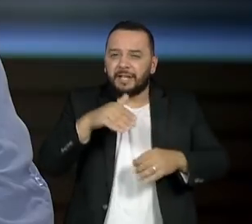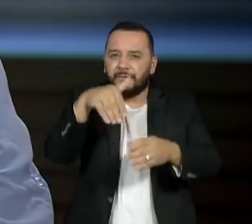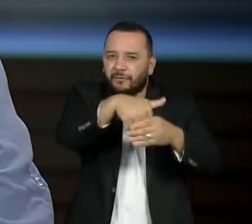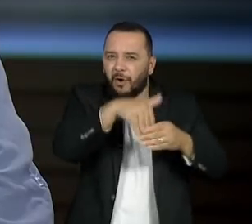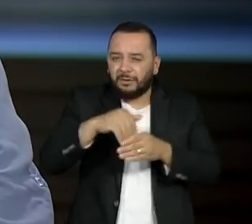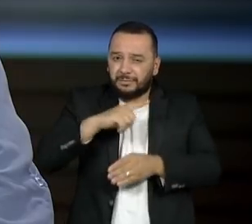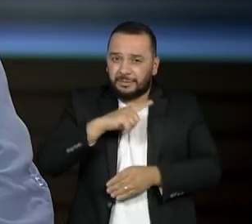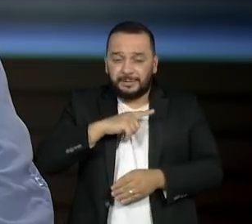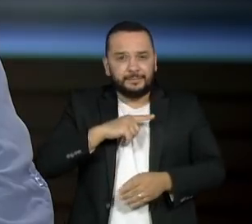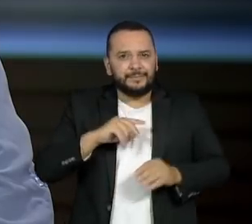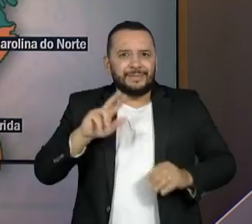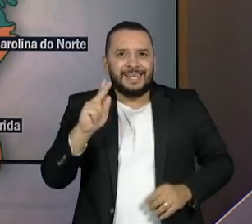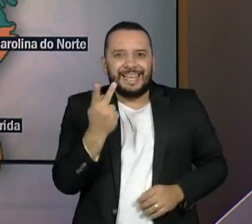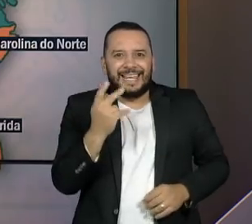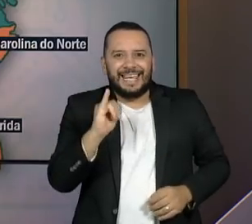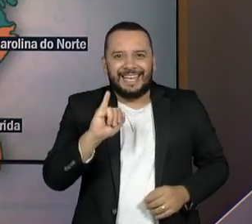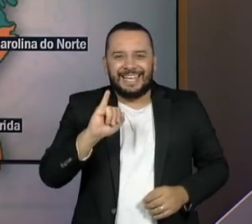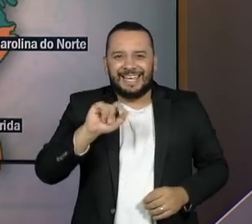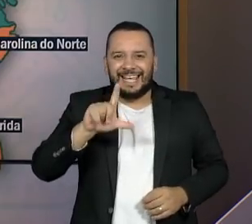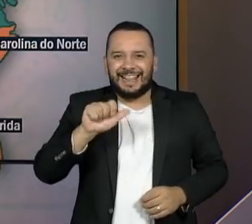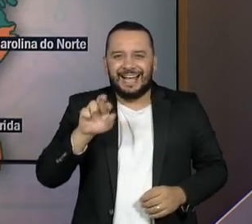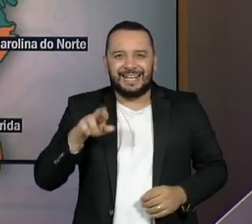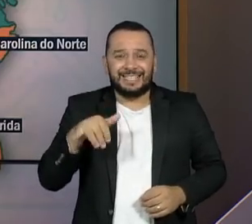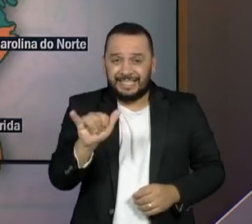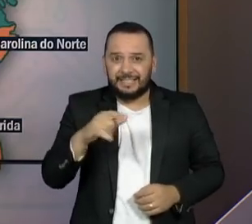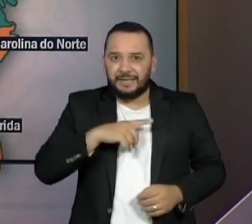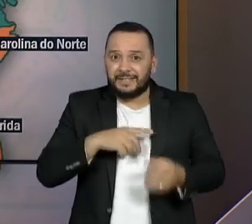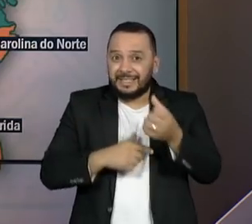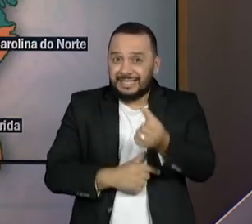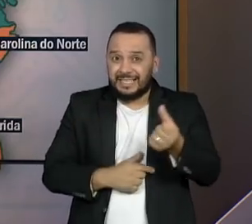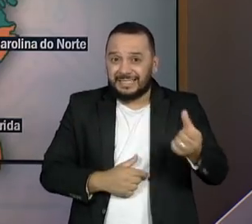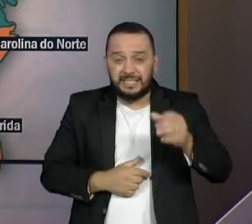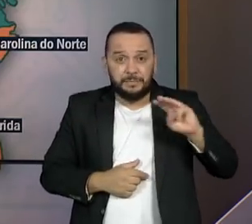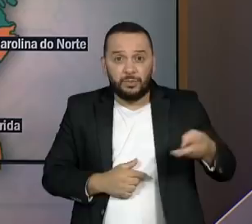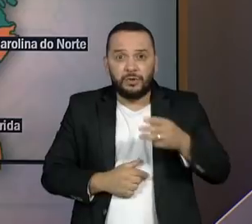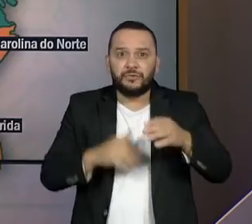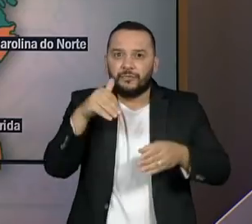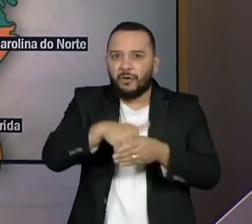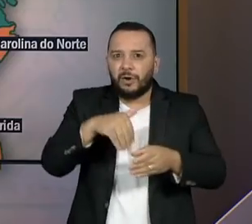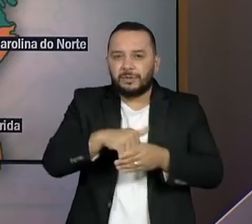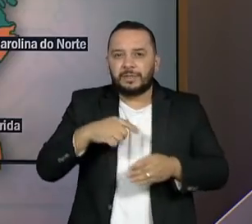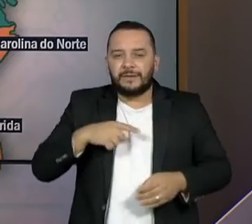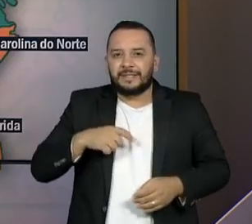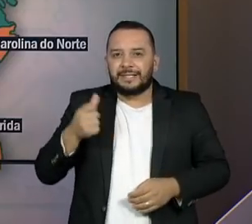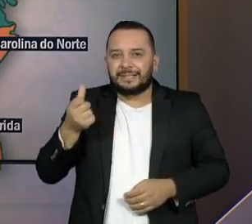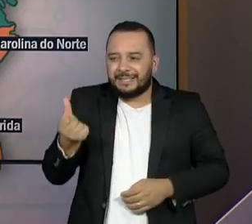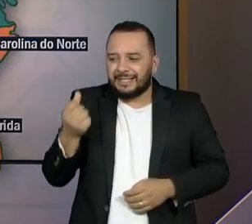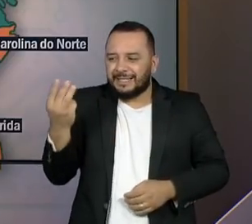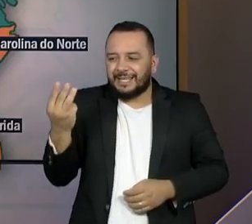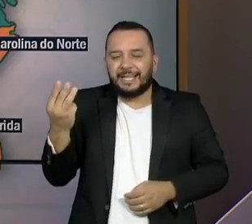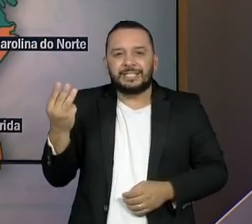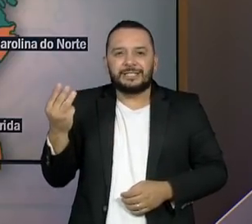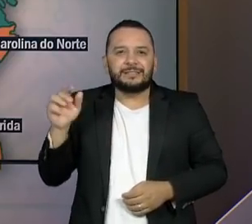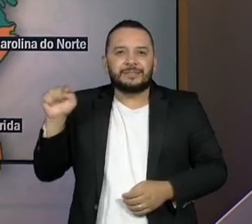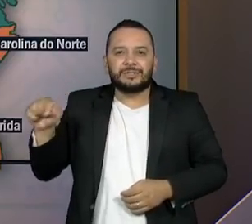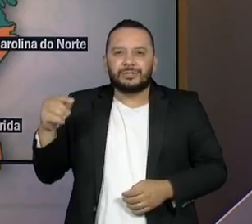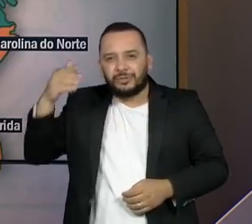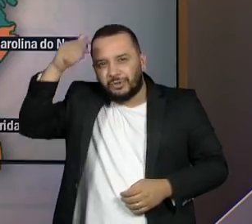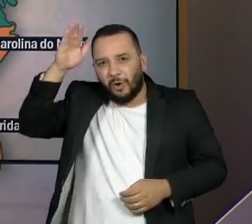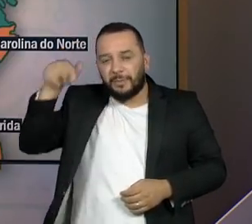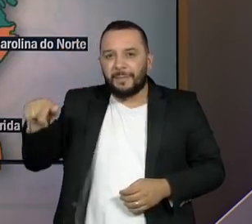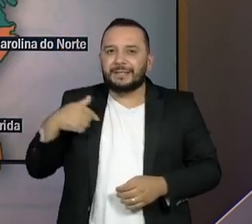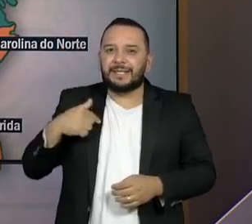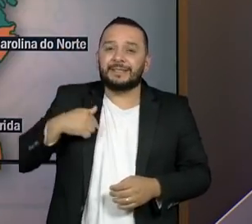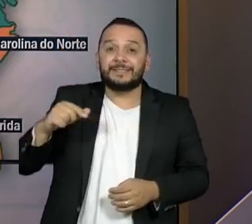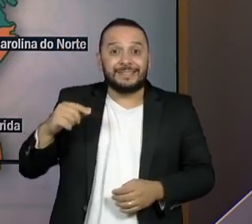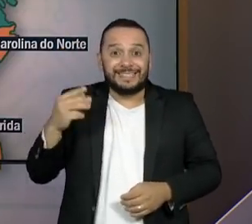teve quase 66 milhões de votos contra 63 do Trump. Mas o Trump ganhou porque teve